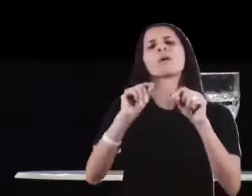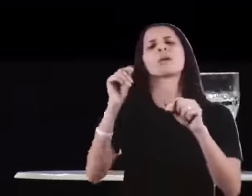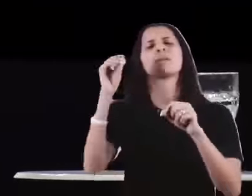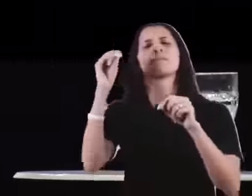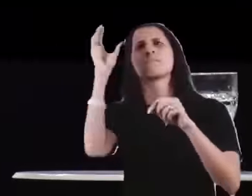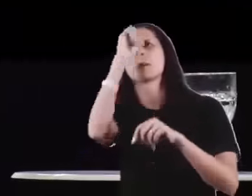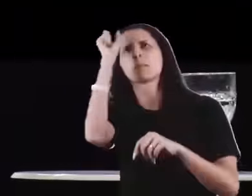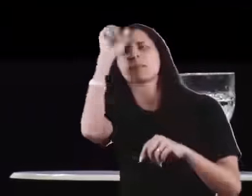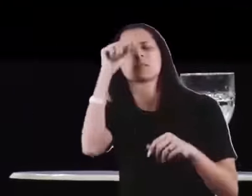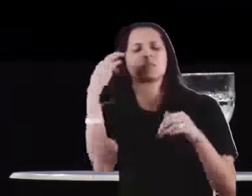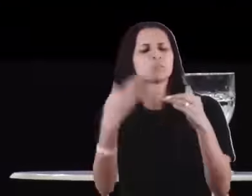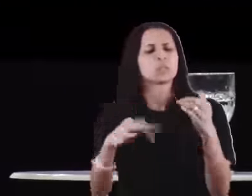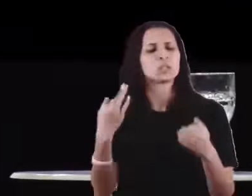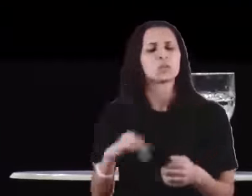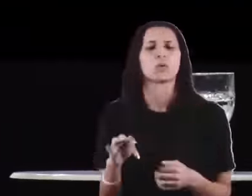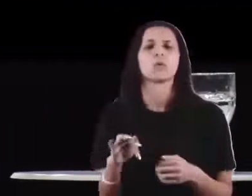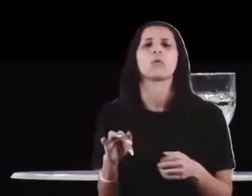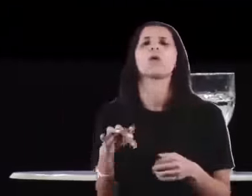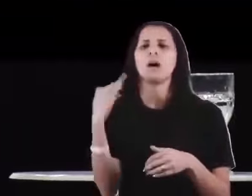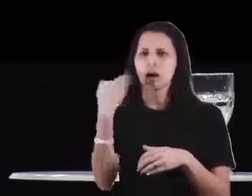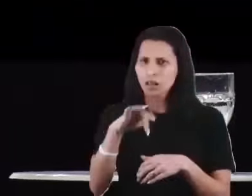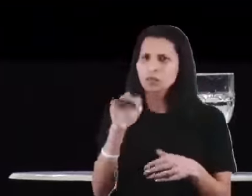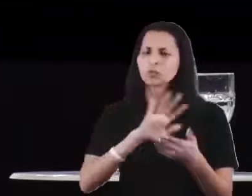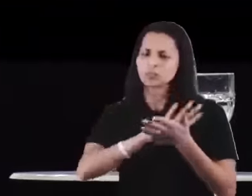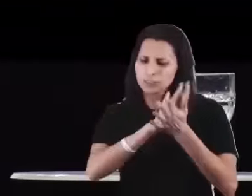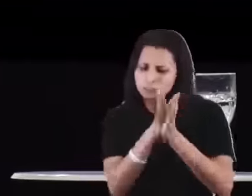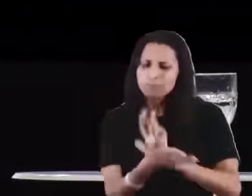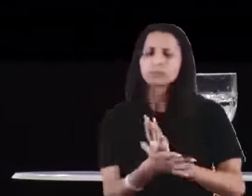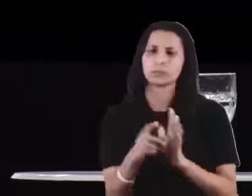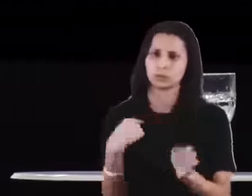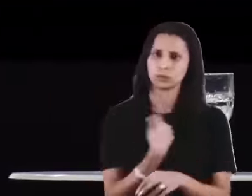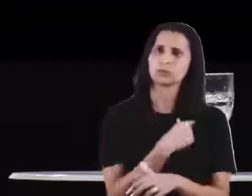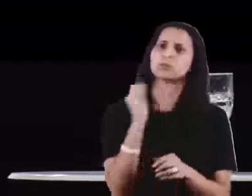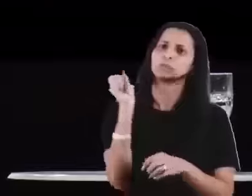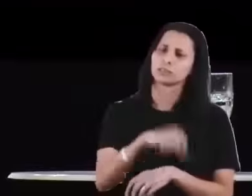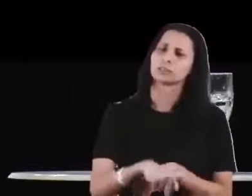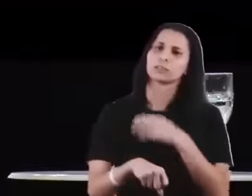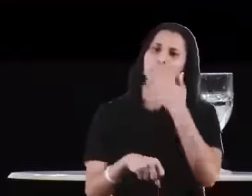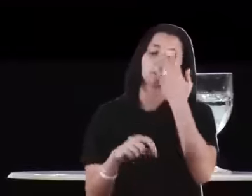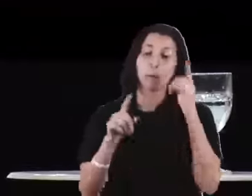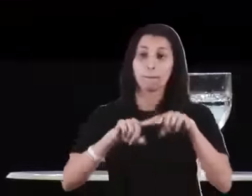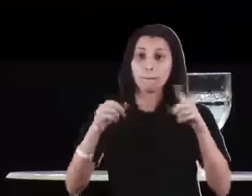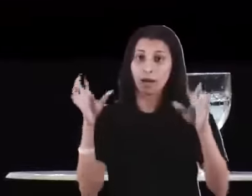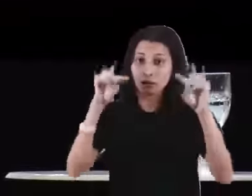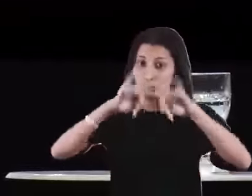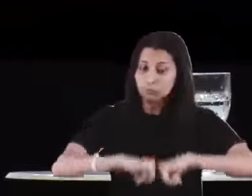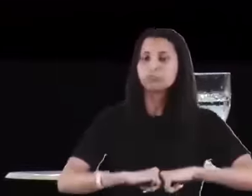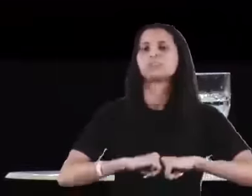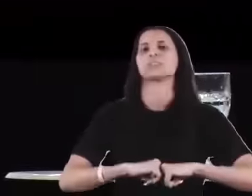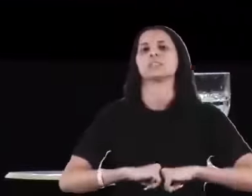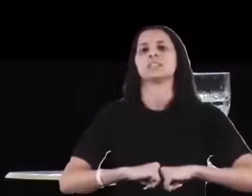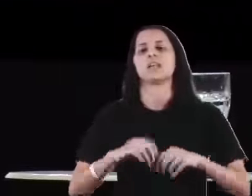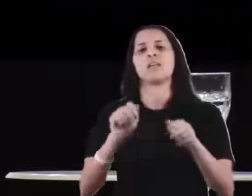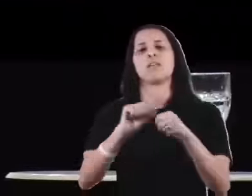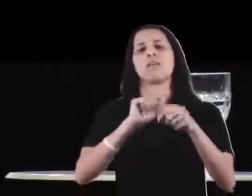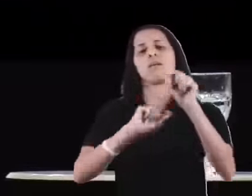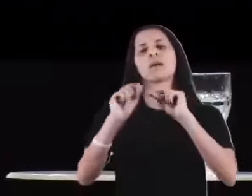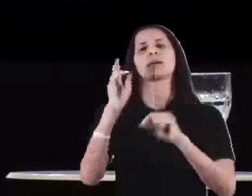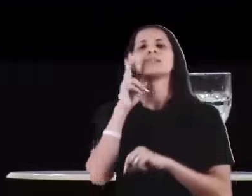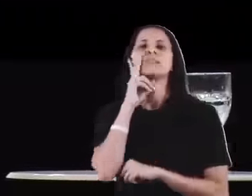a dois Maga gente esmaga no esmaga Mas no fim produz o vinho e